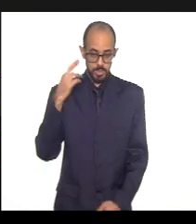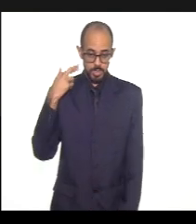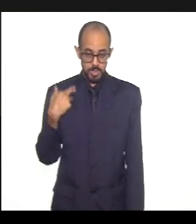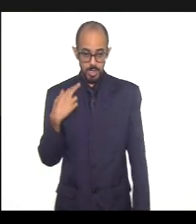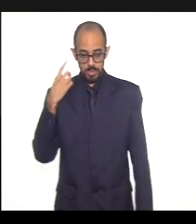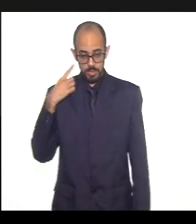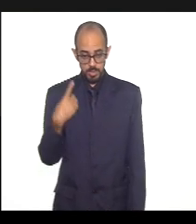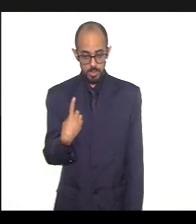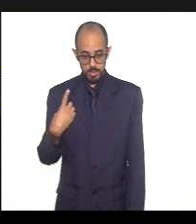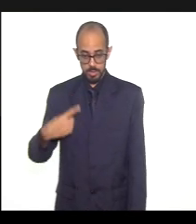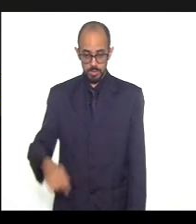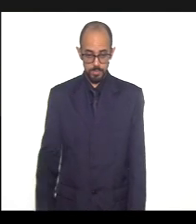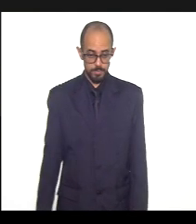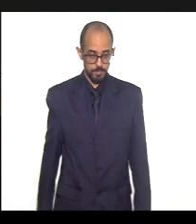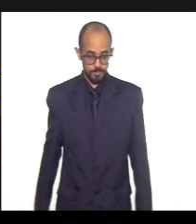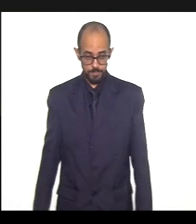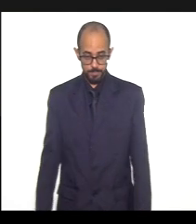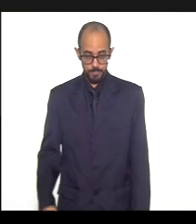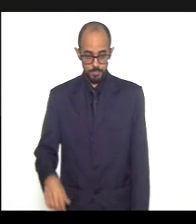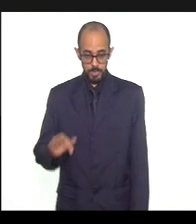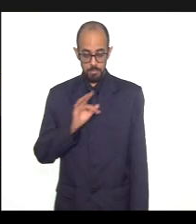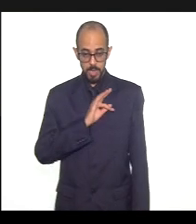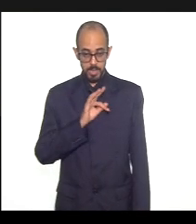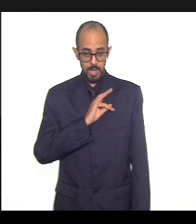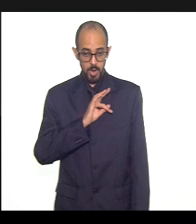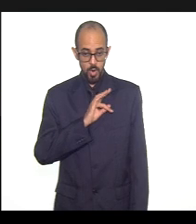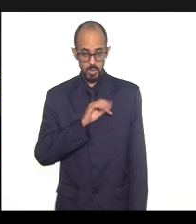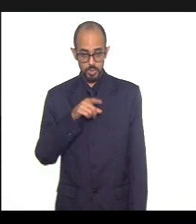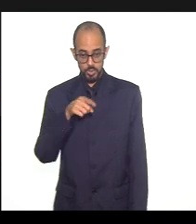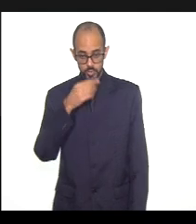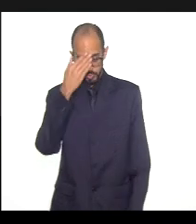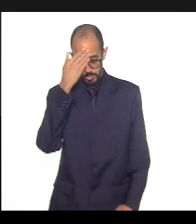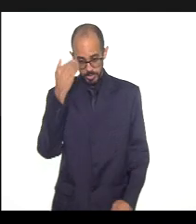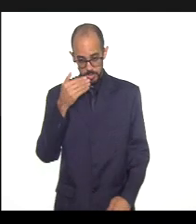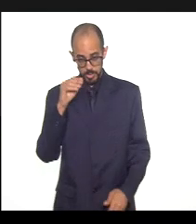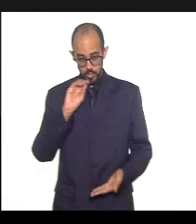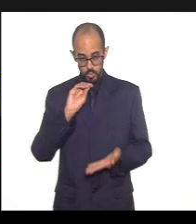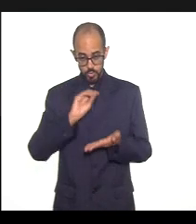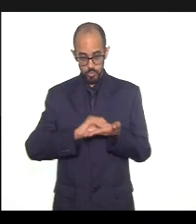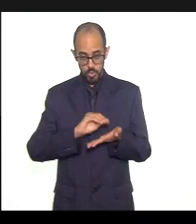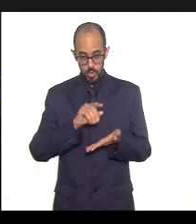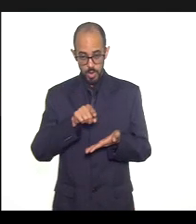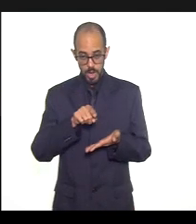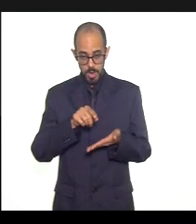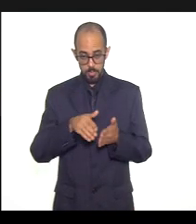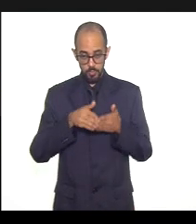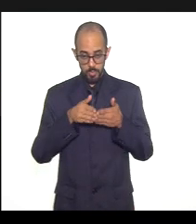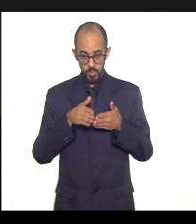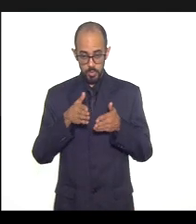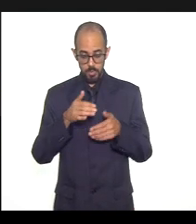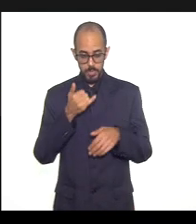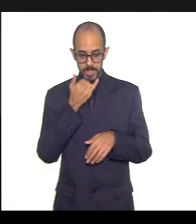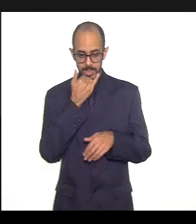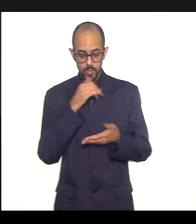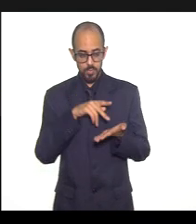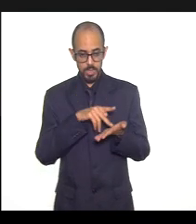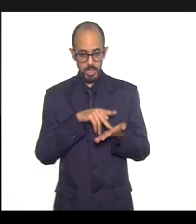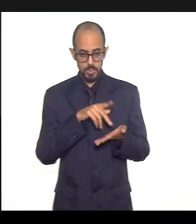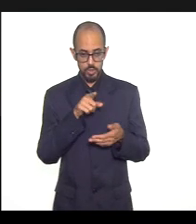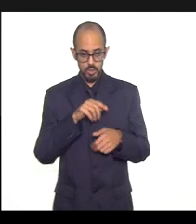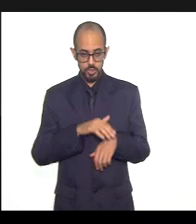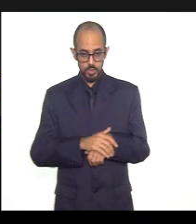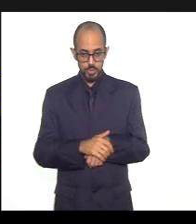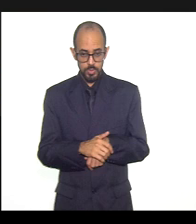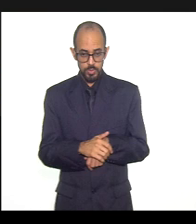Dani. Presidente, Marta Rocha, o senhor esqueceu de nominar. Ah, deputada Marta, perdão.